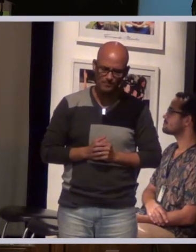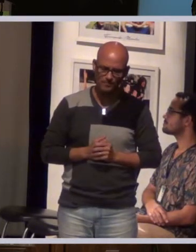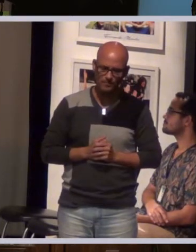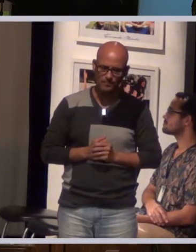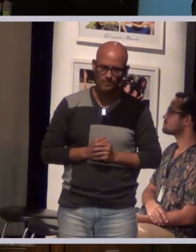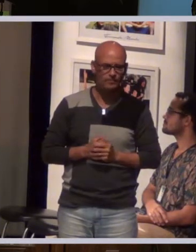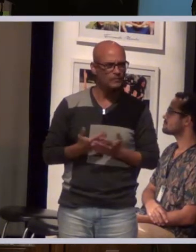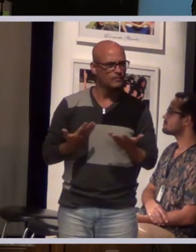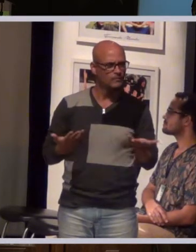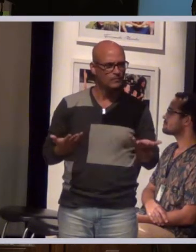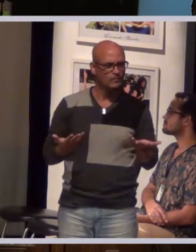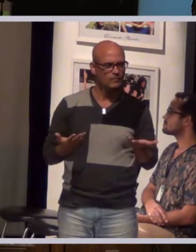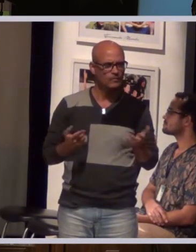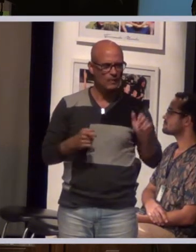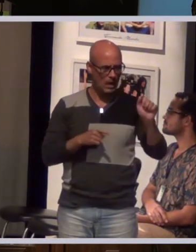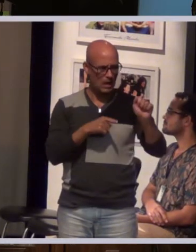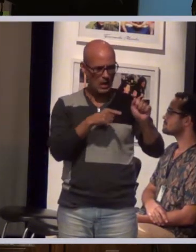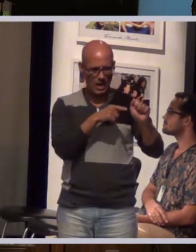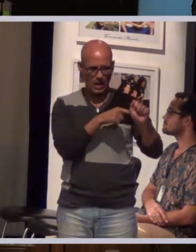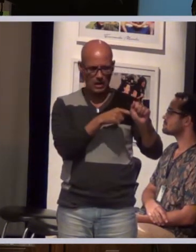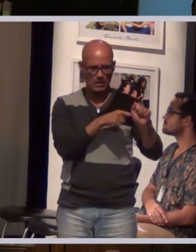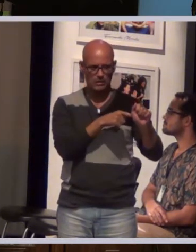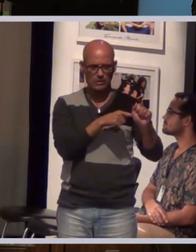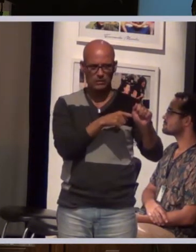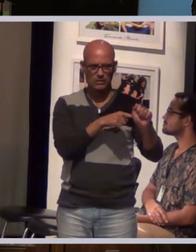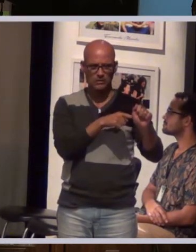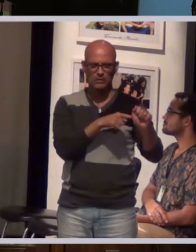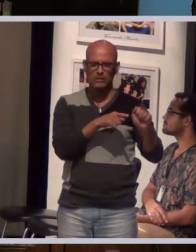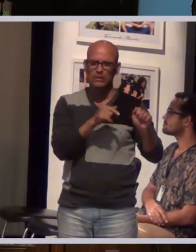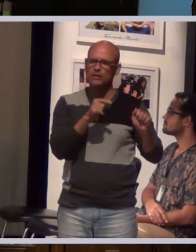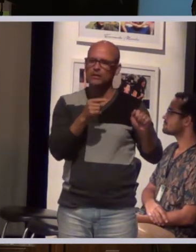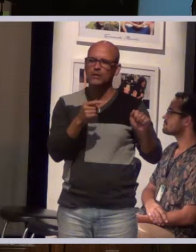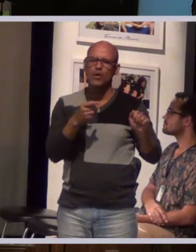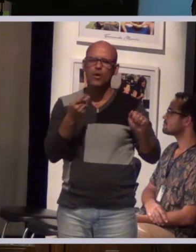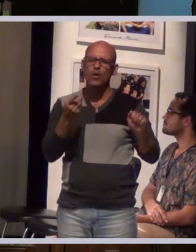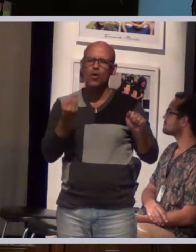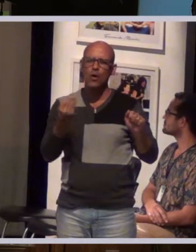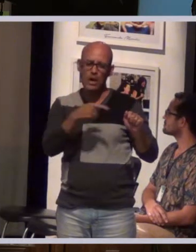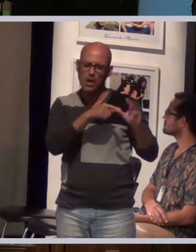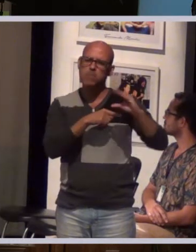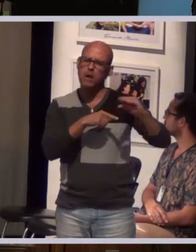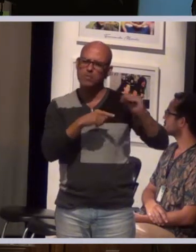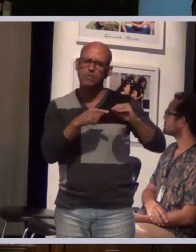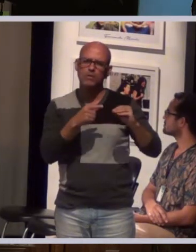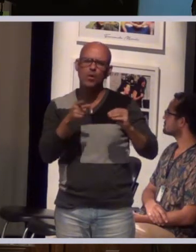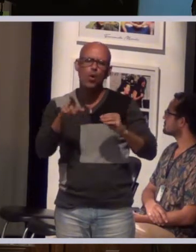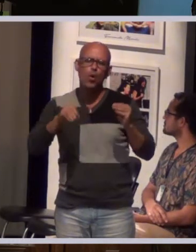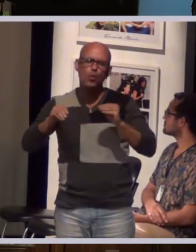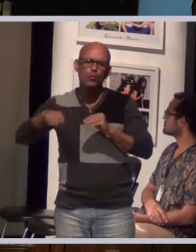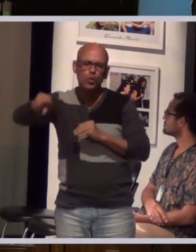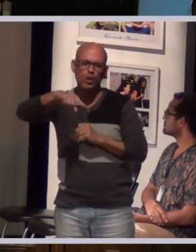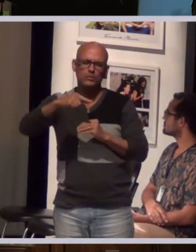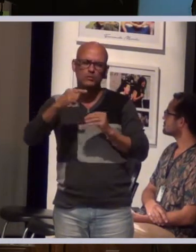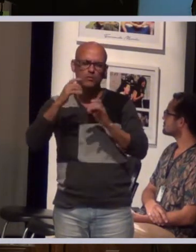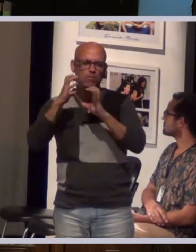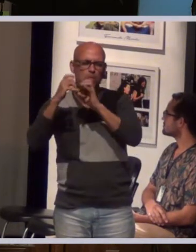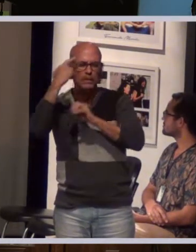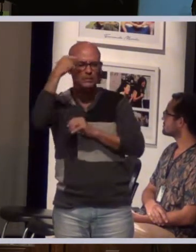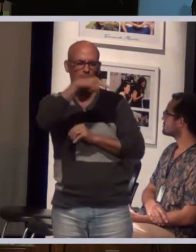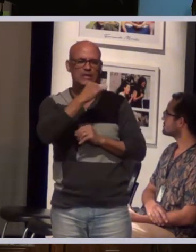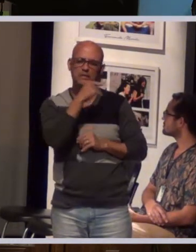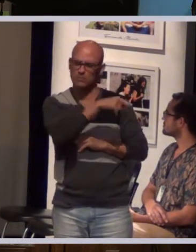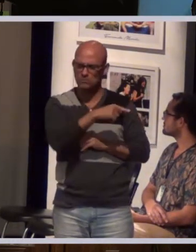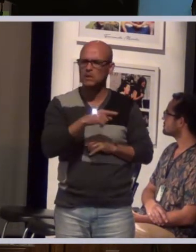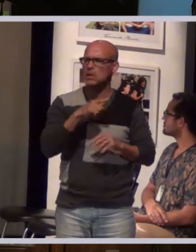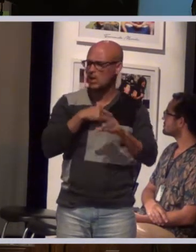Aí, o que A fala e o que podemos refletir sobre a fala desse aluno? Ele fala,